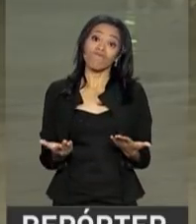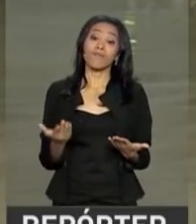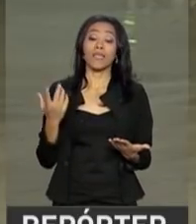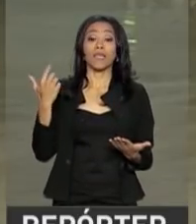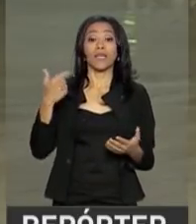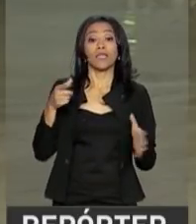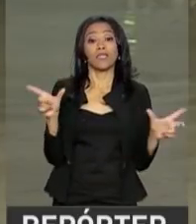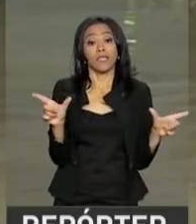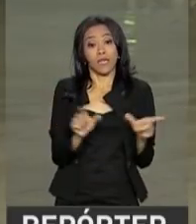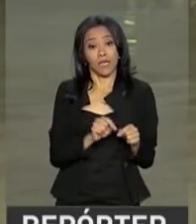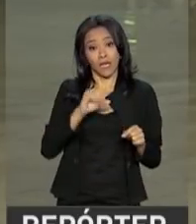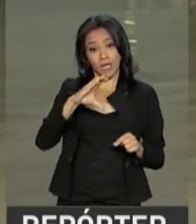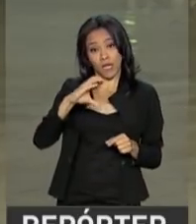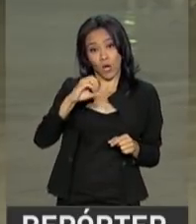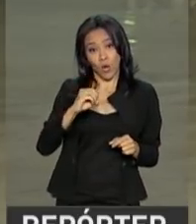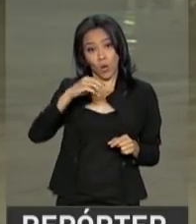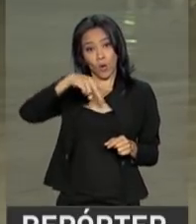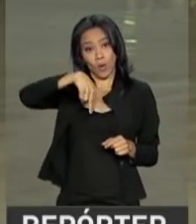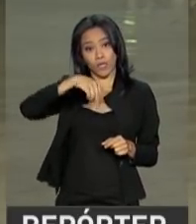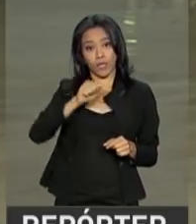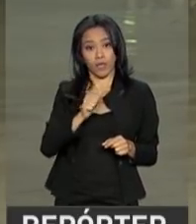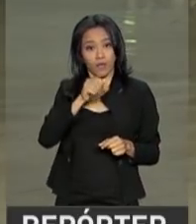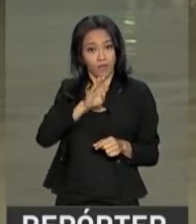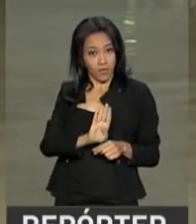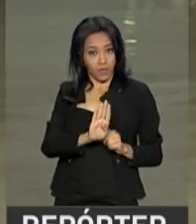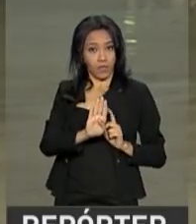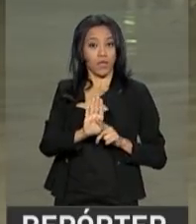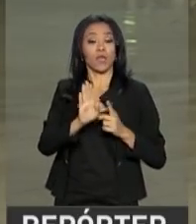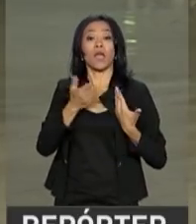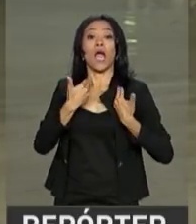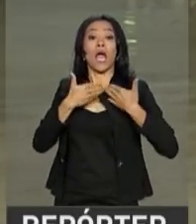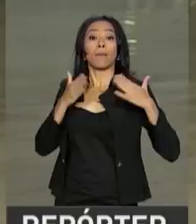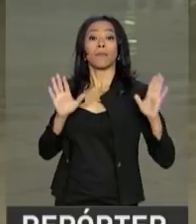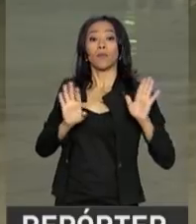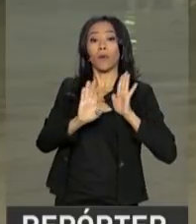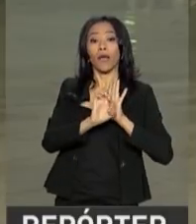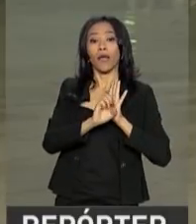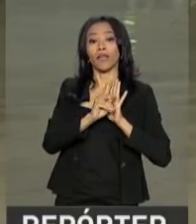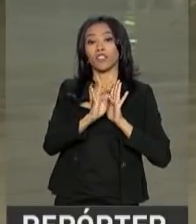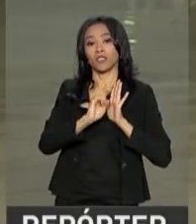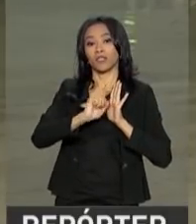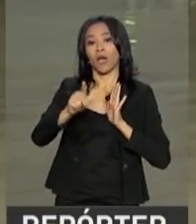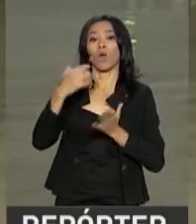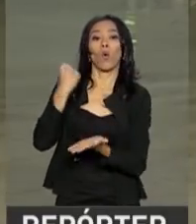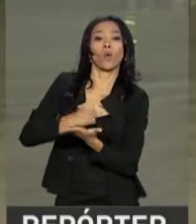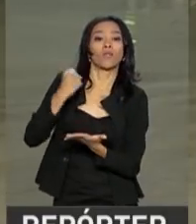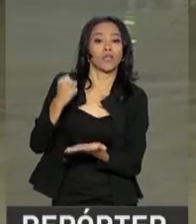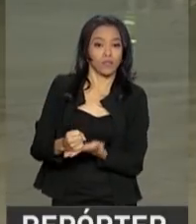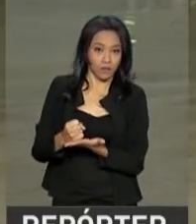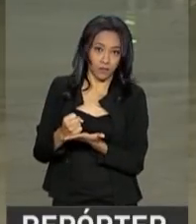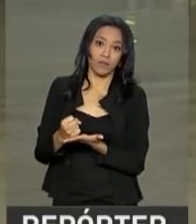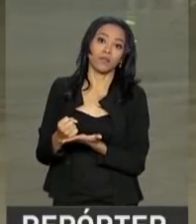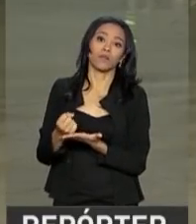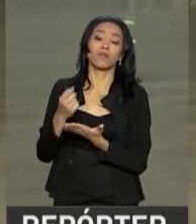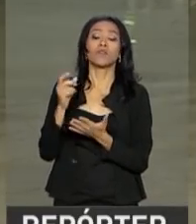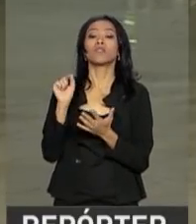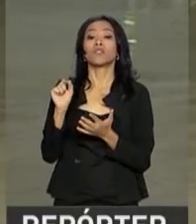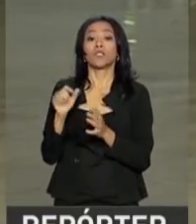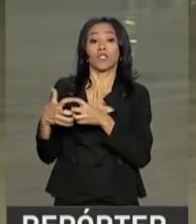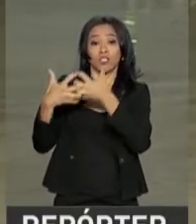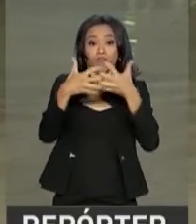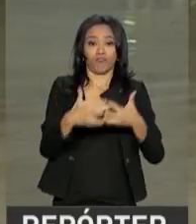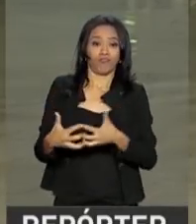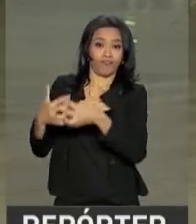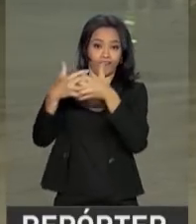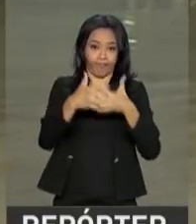Companhia Nacional de Abastecimento Conabre abriu chamada pública para contratação de frete. Essa decisão atende à medida